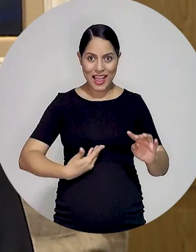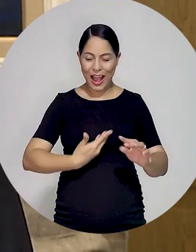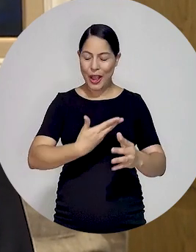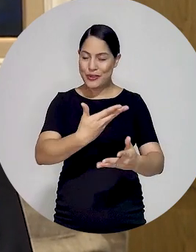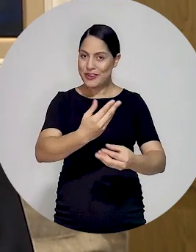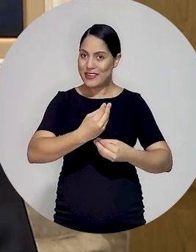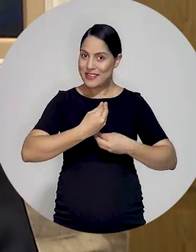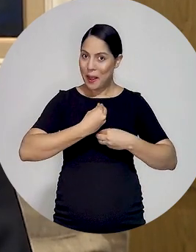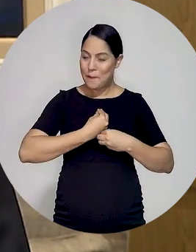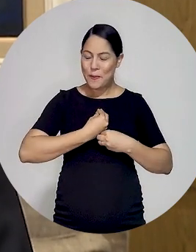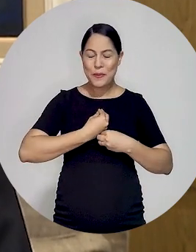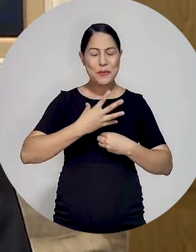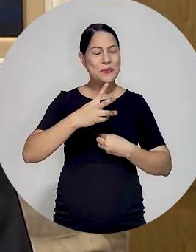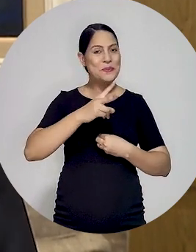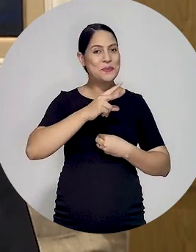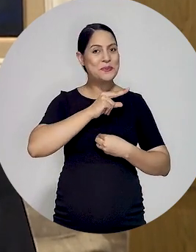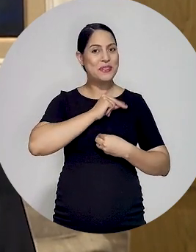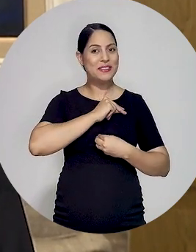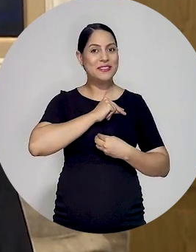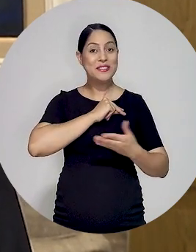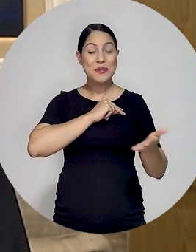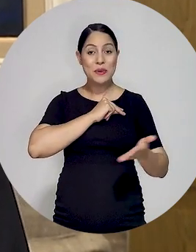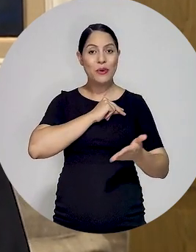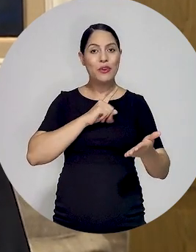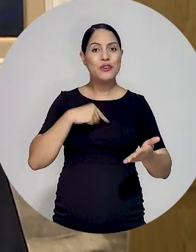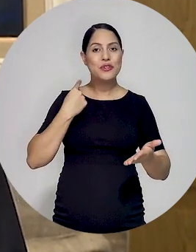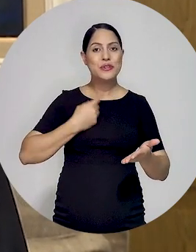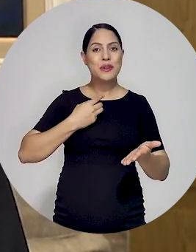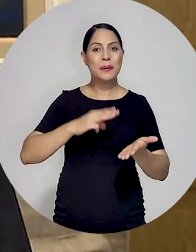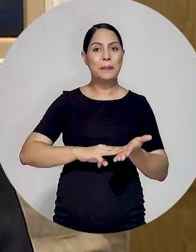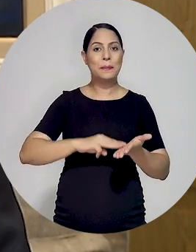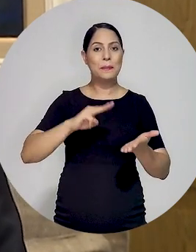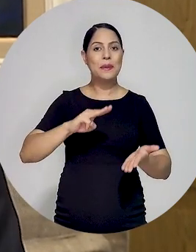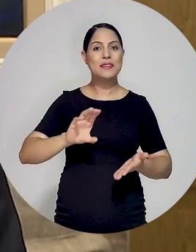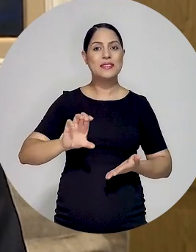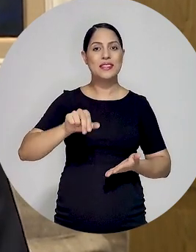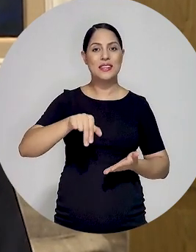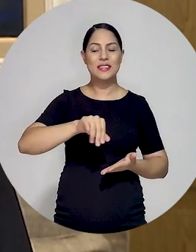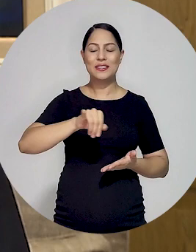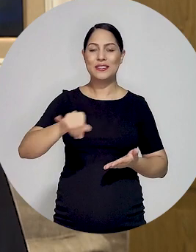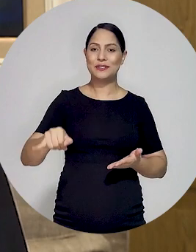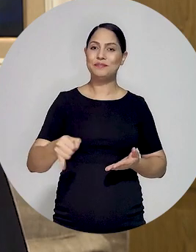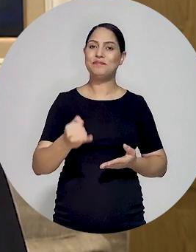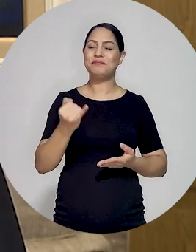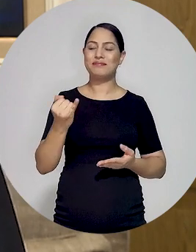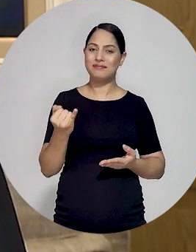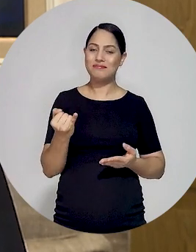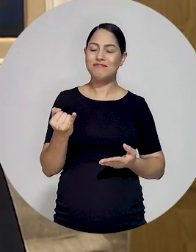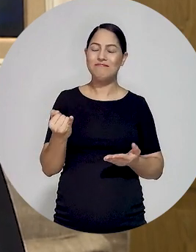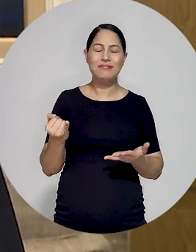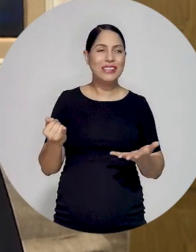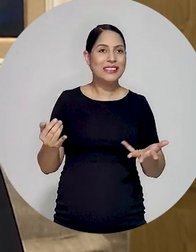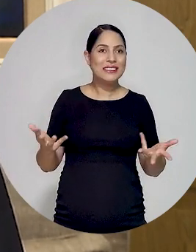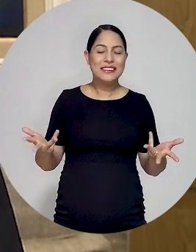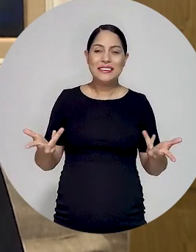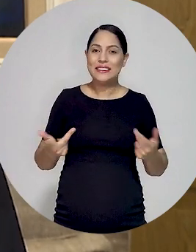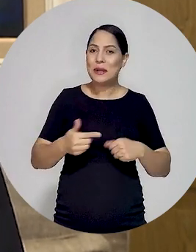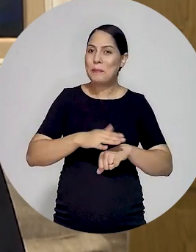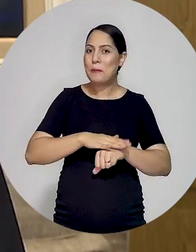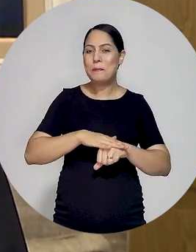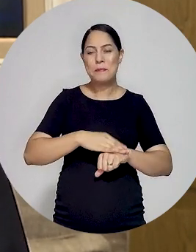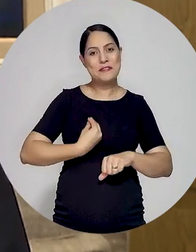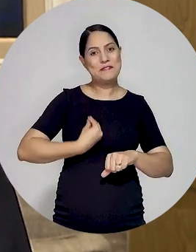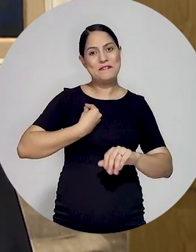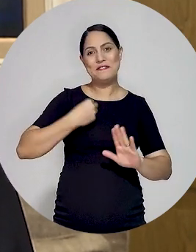Trabalho em reconhecimento à nossa missão enquanto advogados e hoje membros do Conselho Nacional de